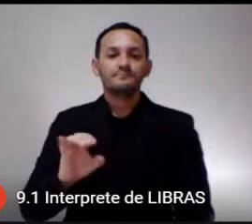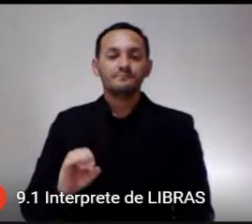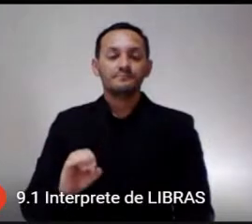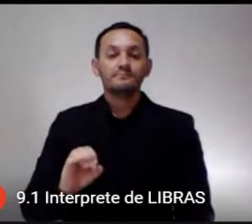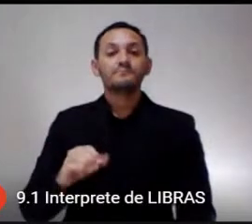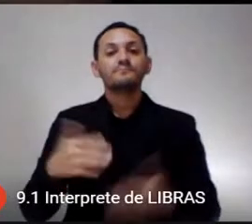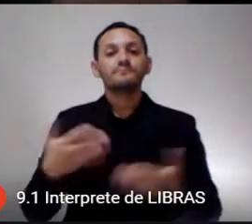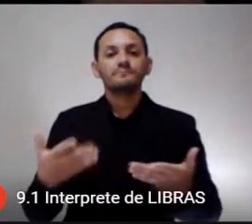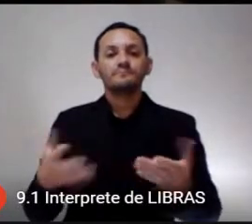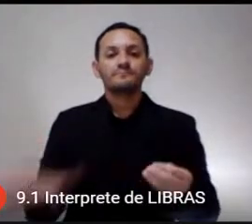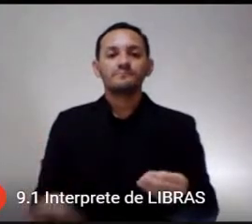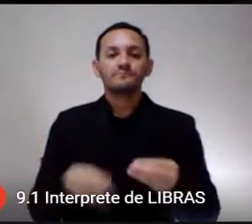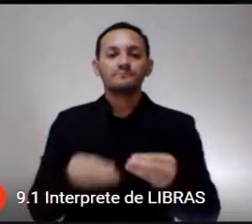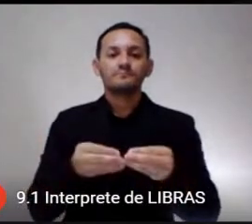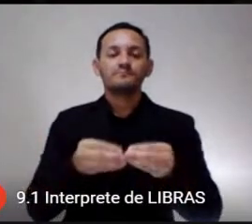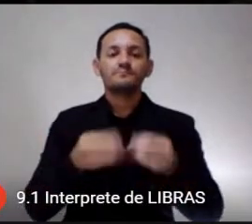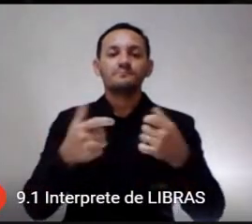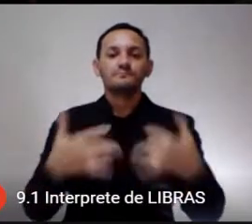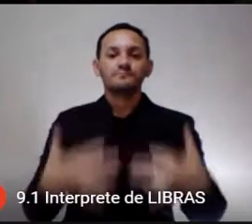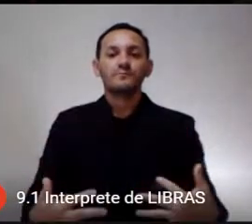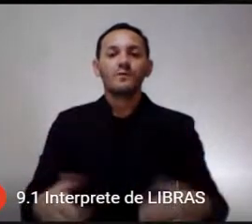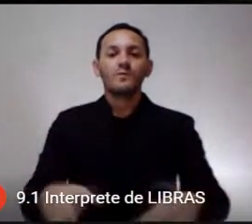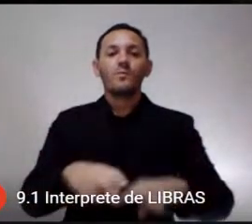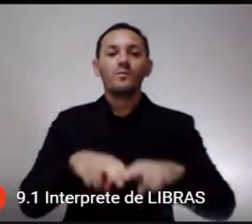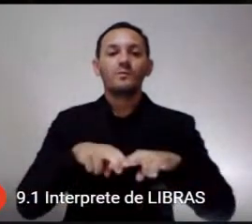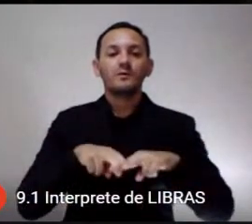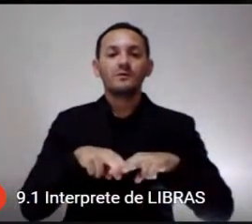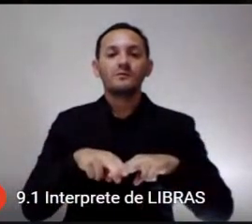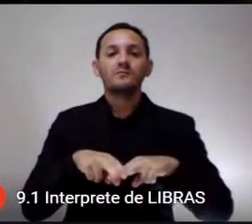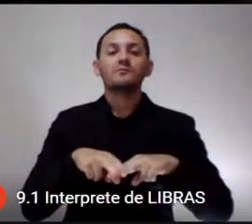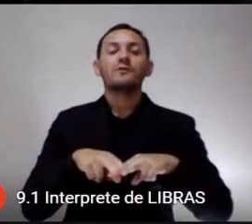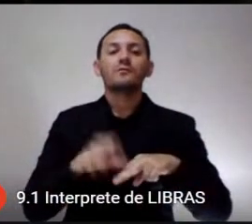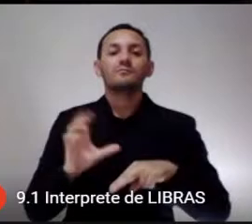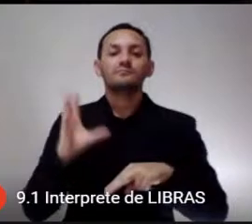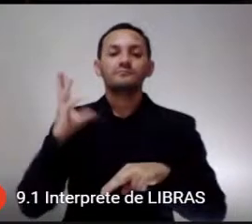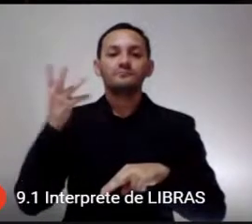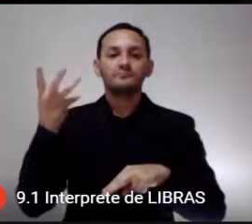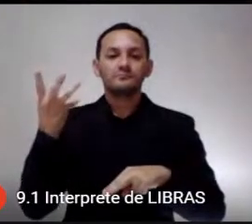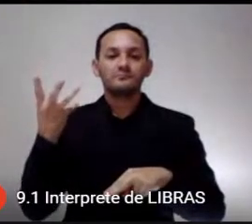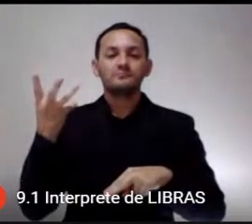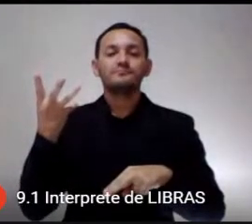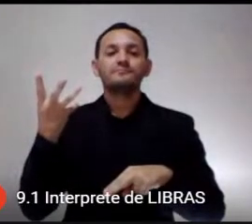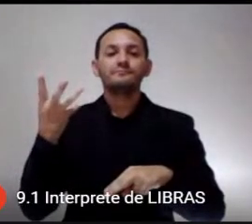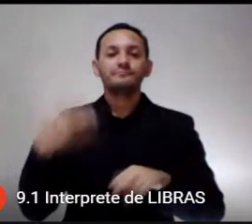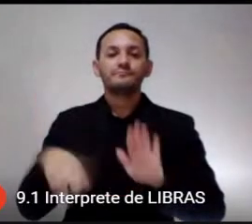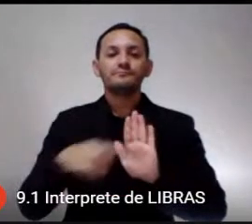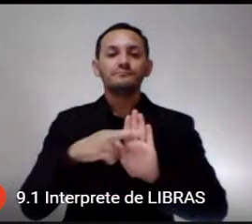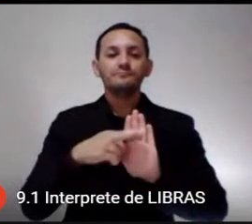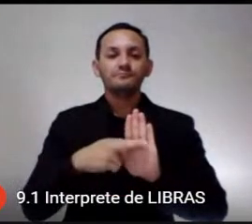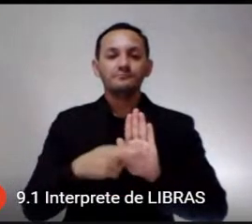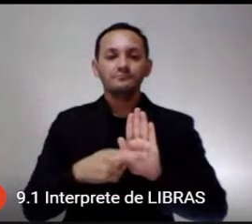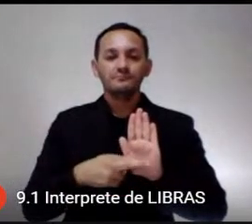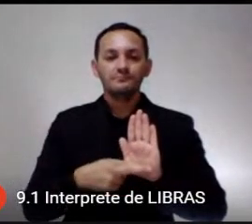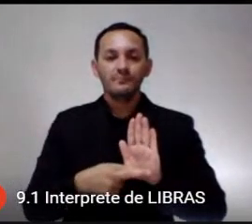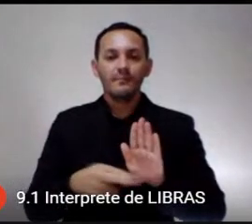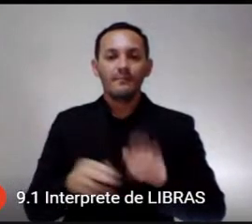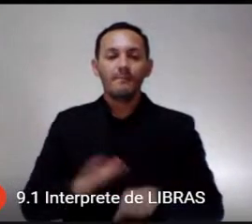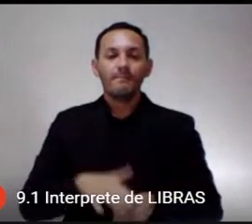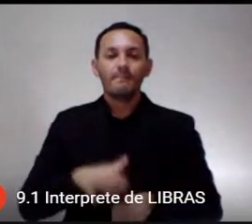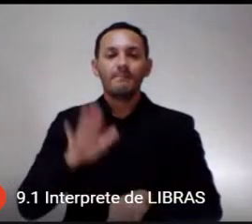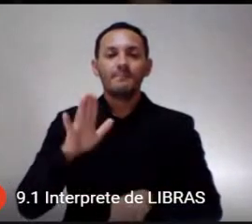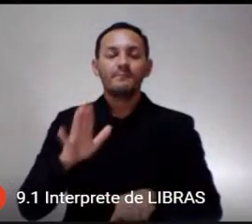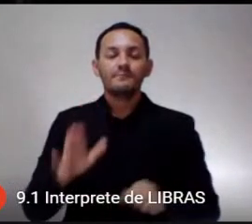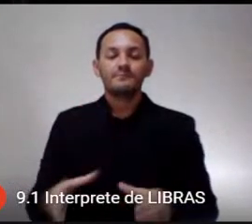interpretação, né, razão pela qual, no caso concreto, interpretar a norma dando-se maior peso aos